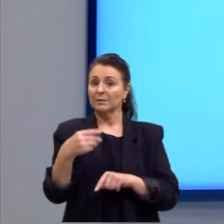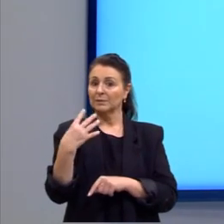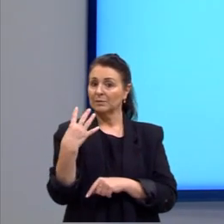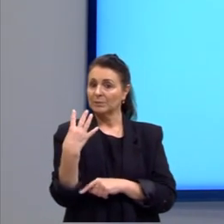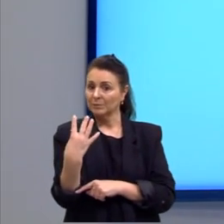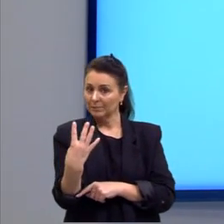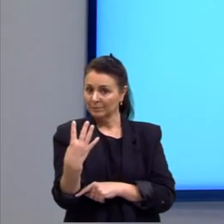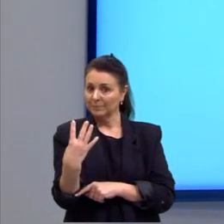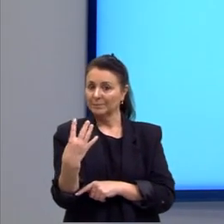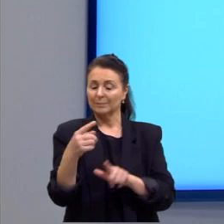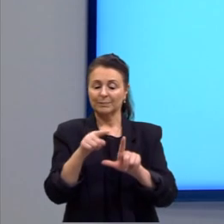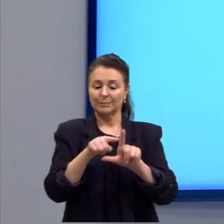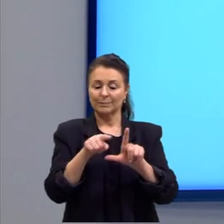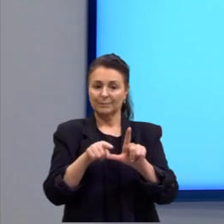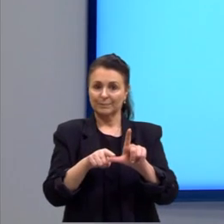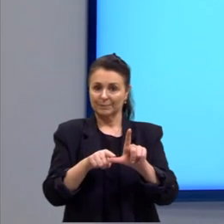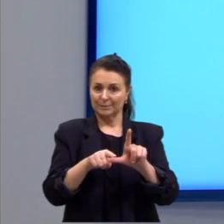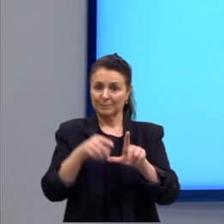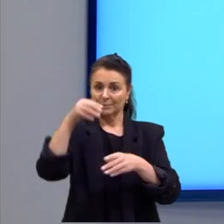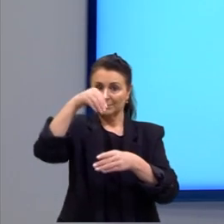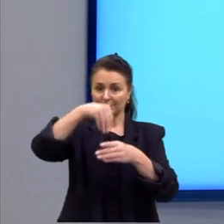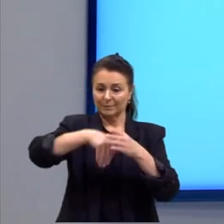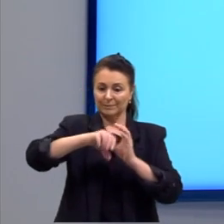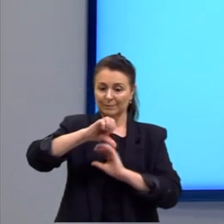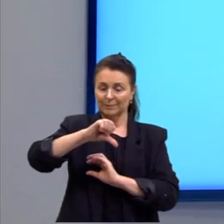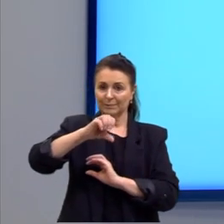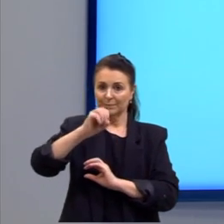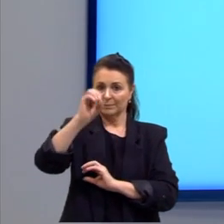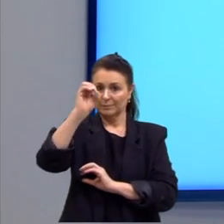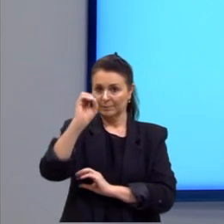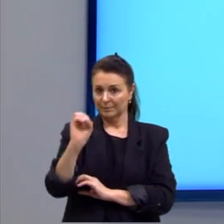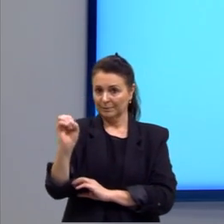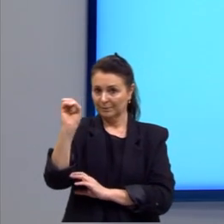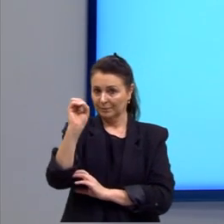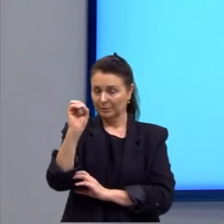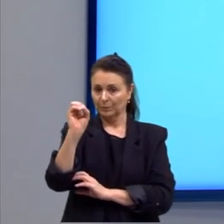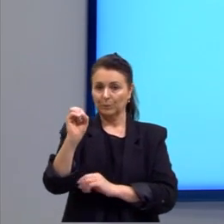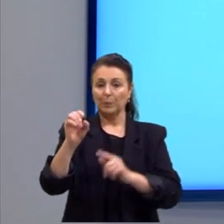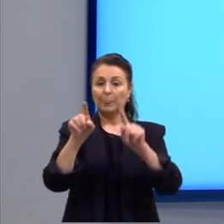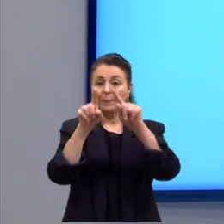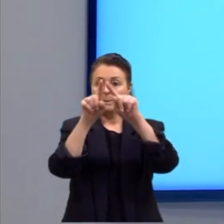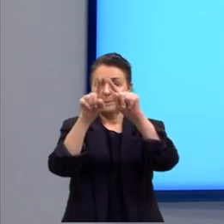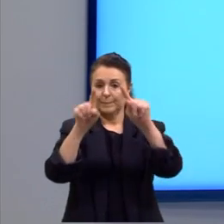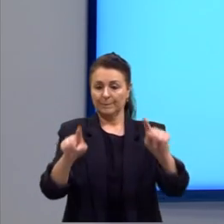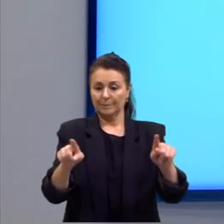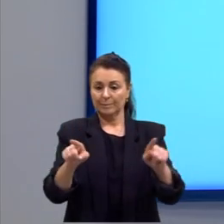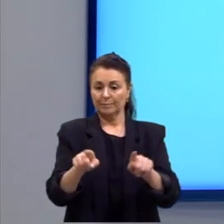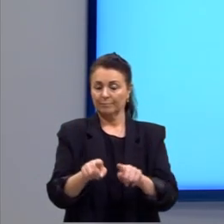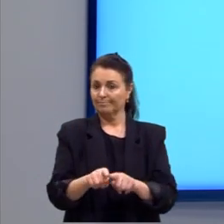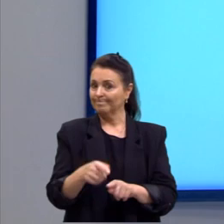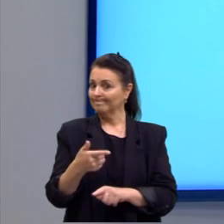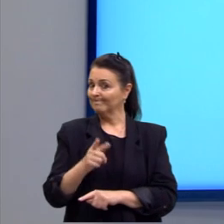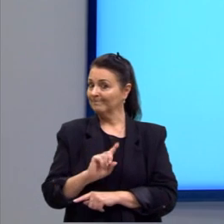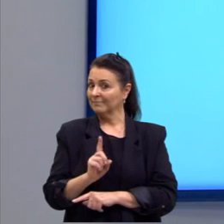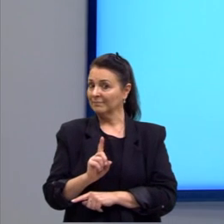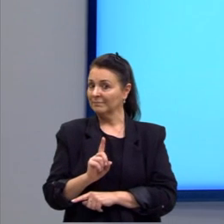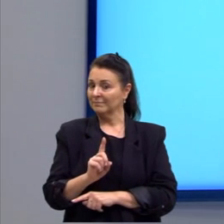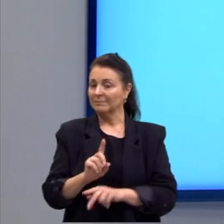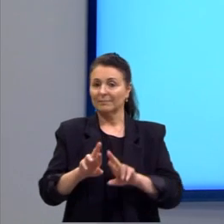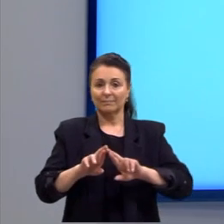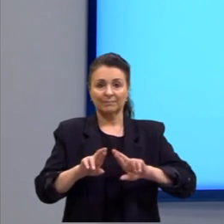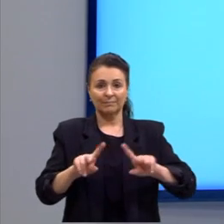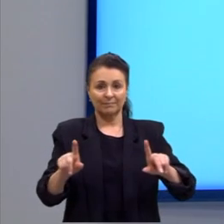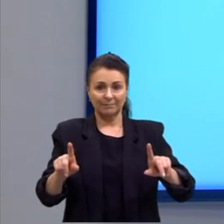internos de 90 graus aqui no losango isso não acontece nós temos apenas que os ângulos opostos